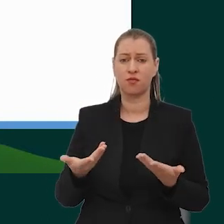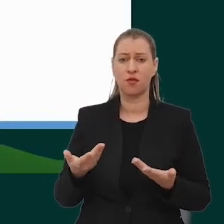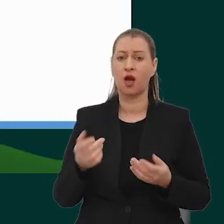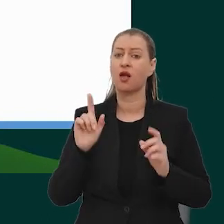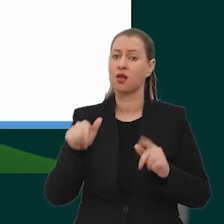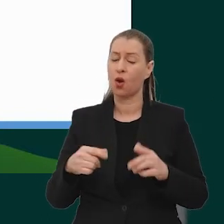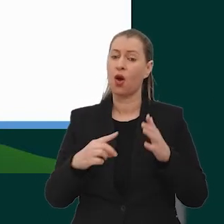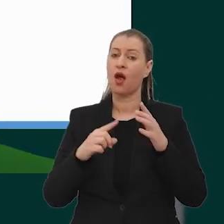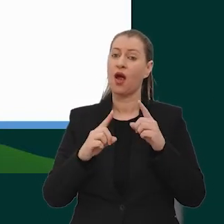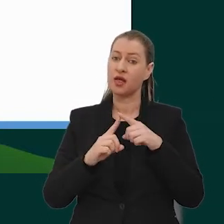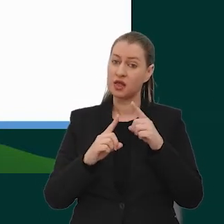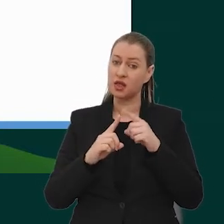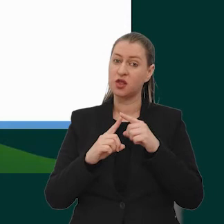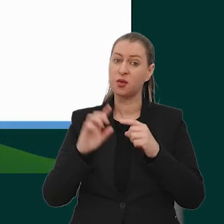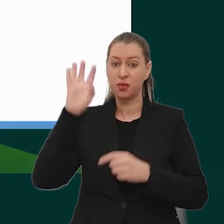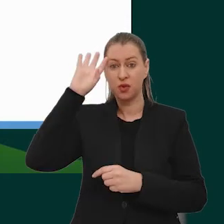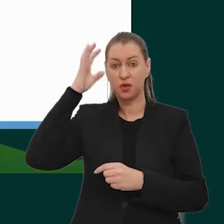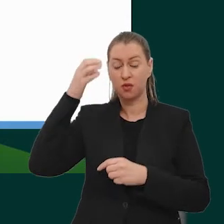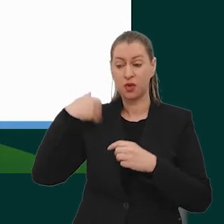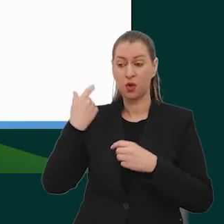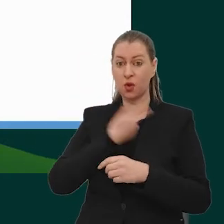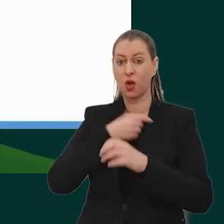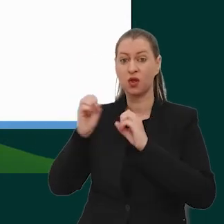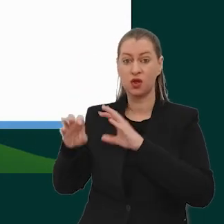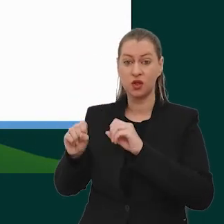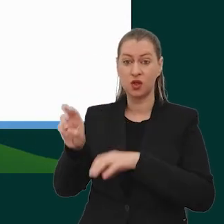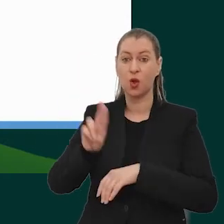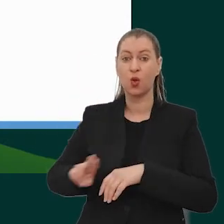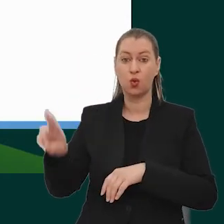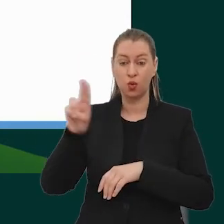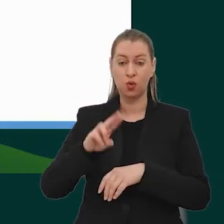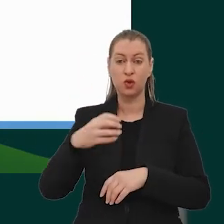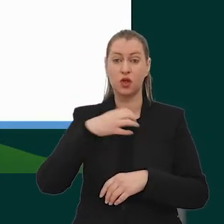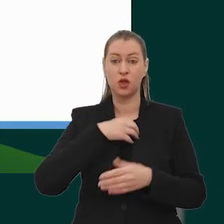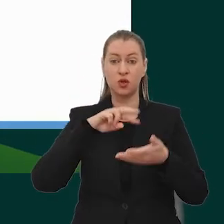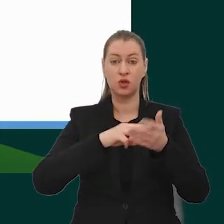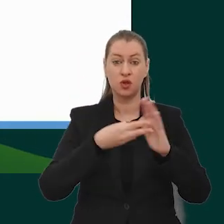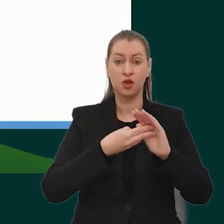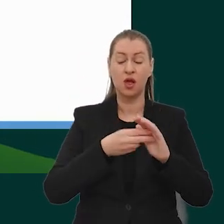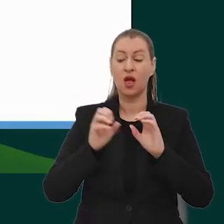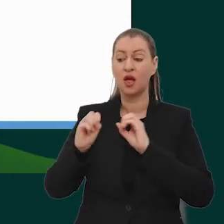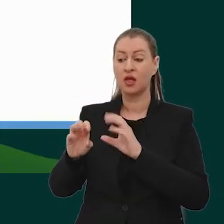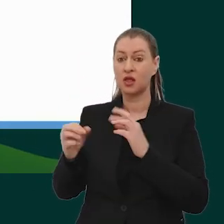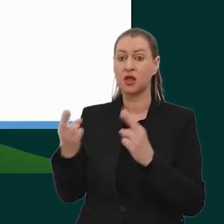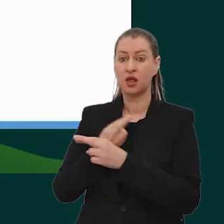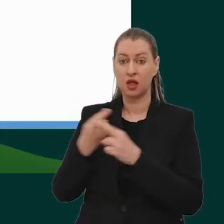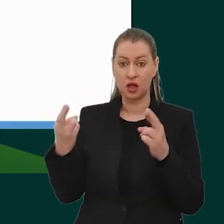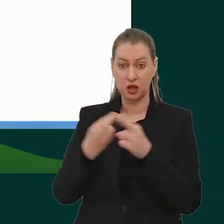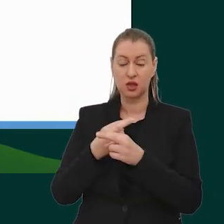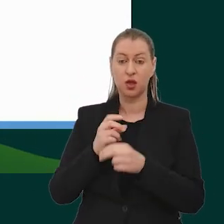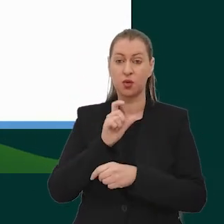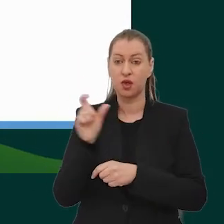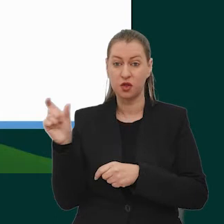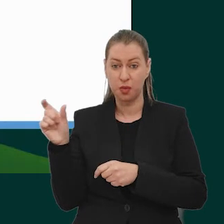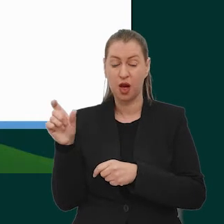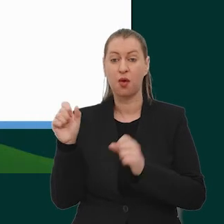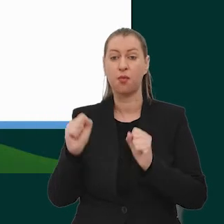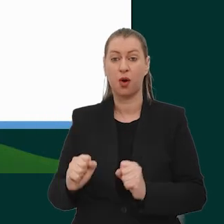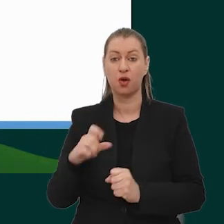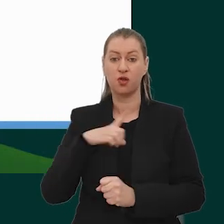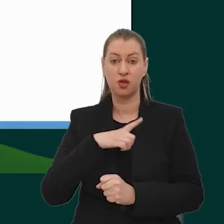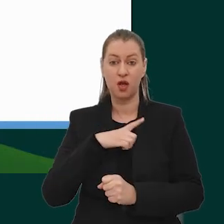tipo de decisão que a gente ensina para ele utilizando semântica, informando quais as relações que aquelas palavras podem